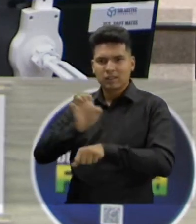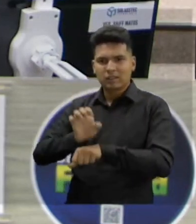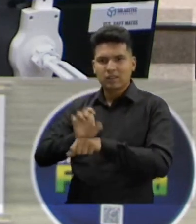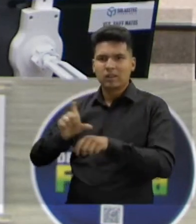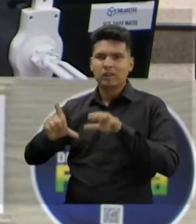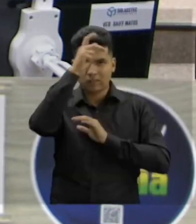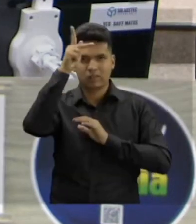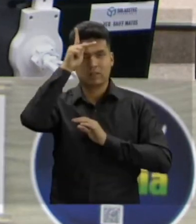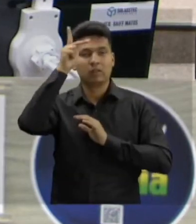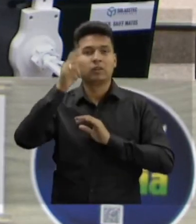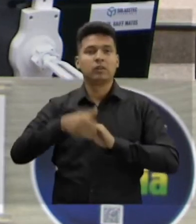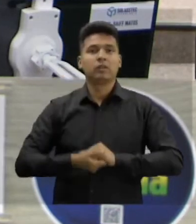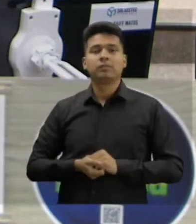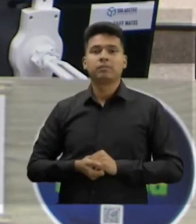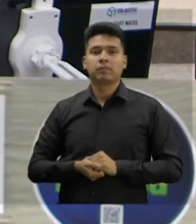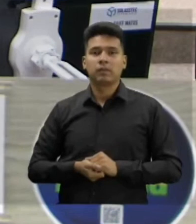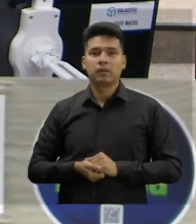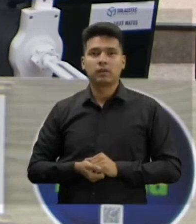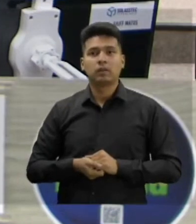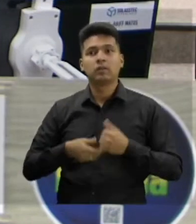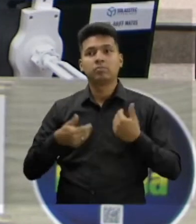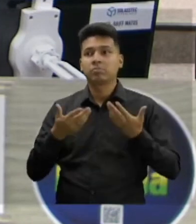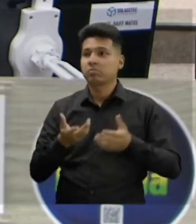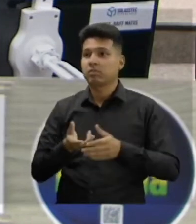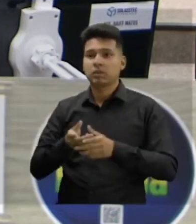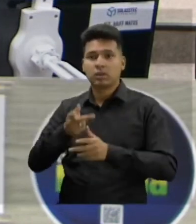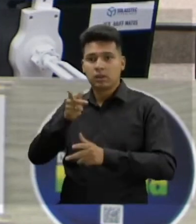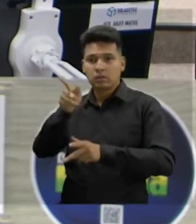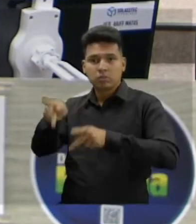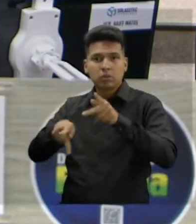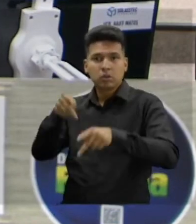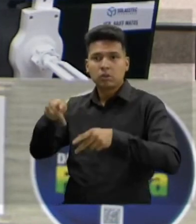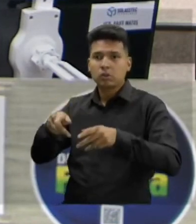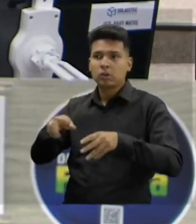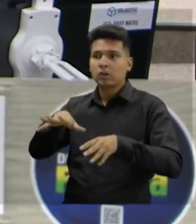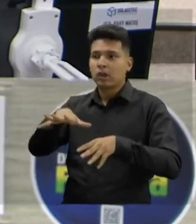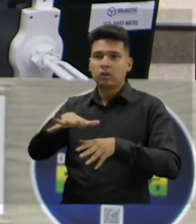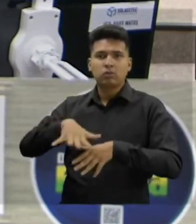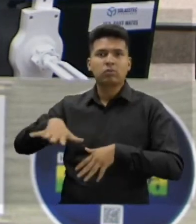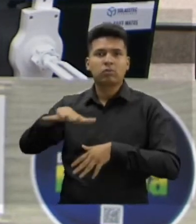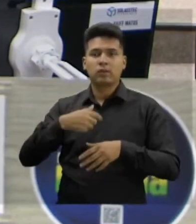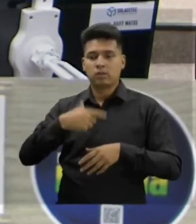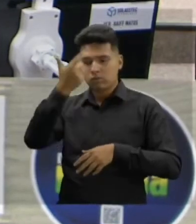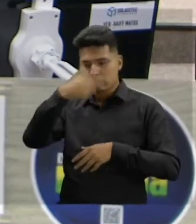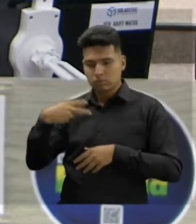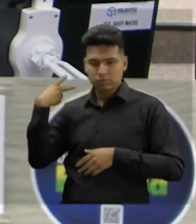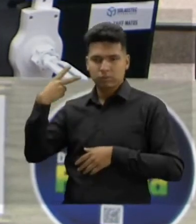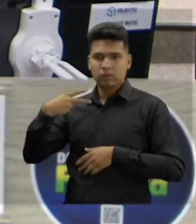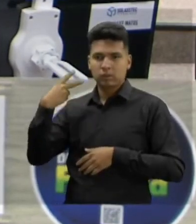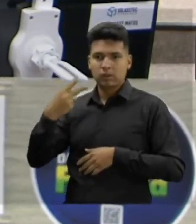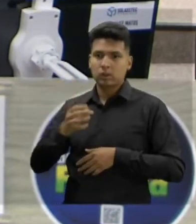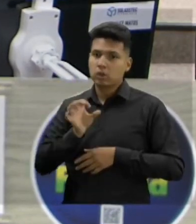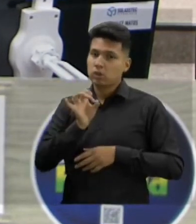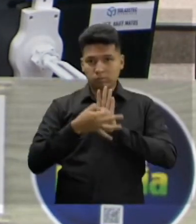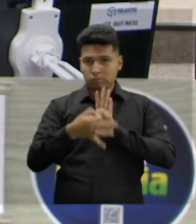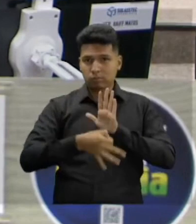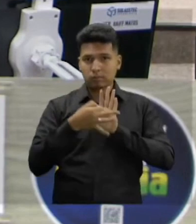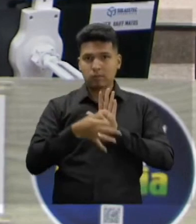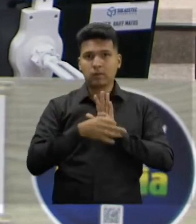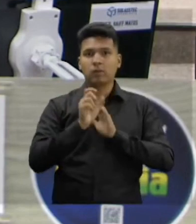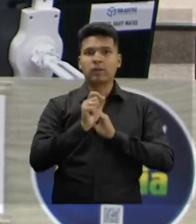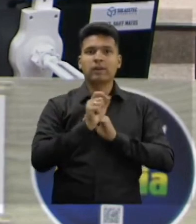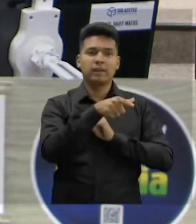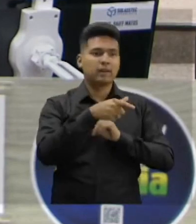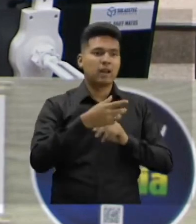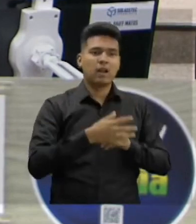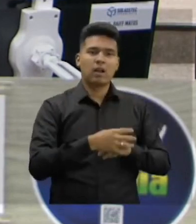leis municipais e a população está nesse meio, e eu aqui como vereador estou aqui dando uma sugestão, cobrando o